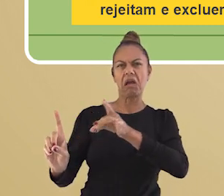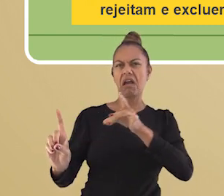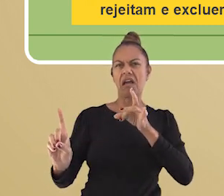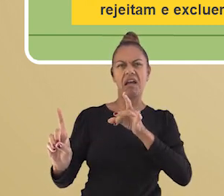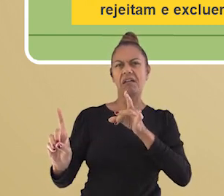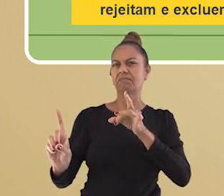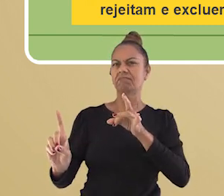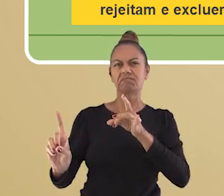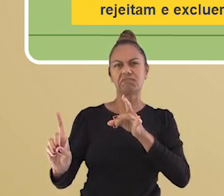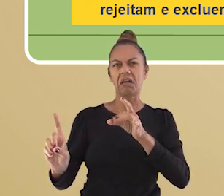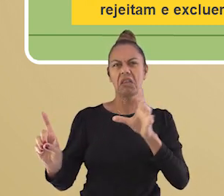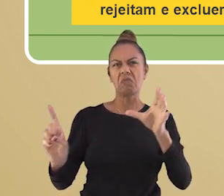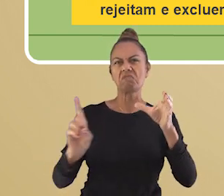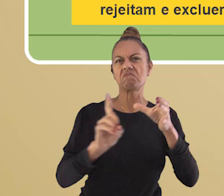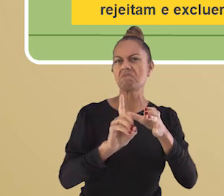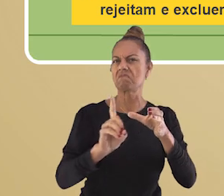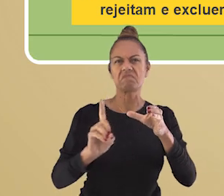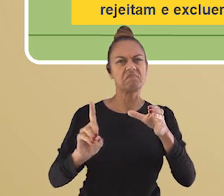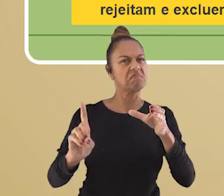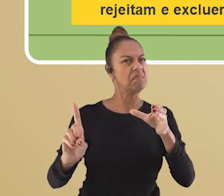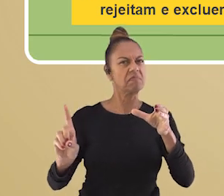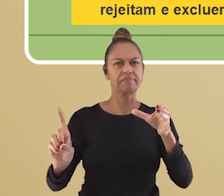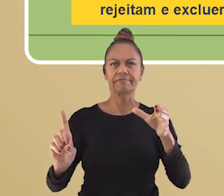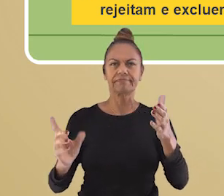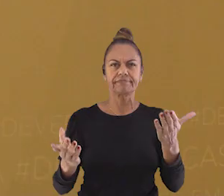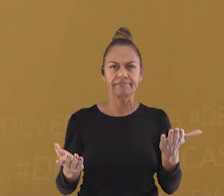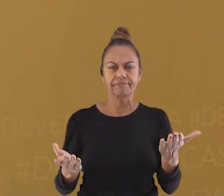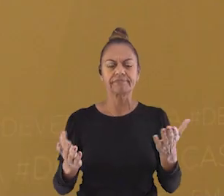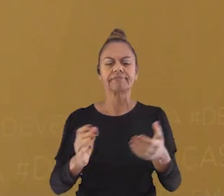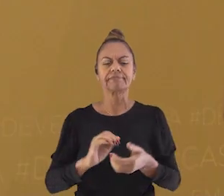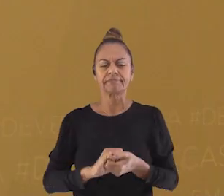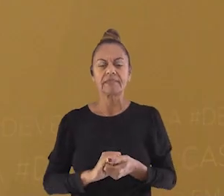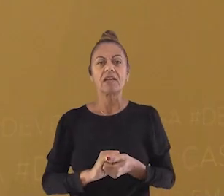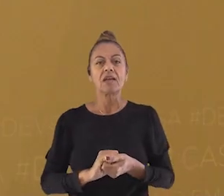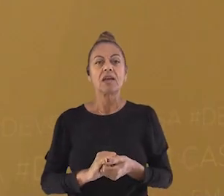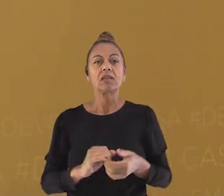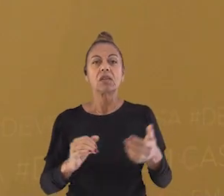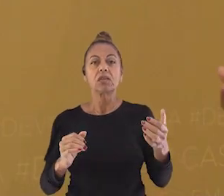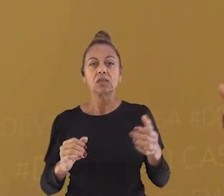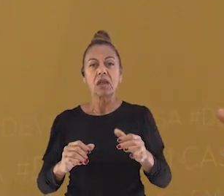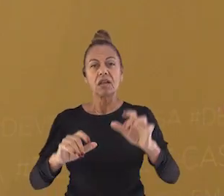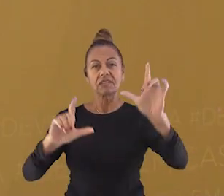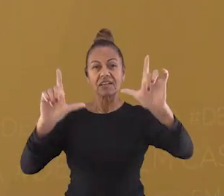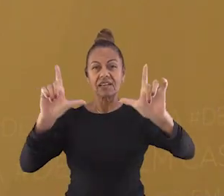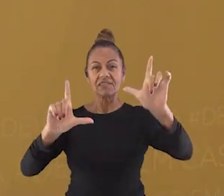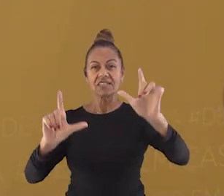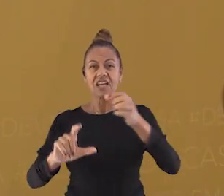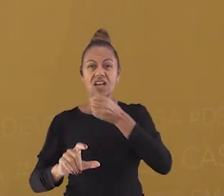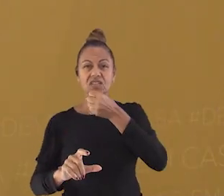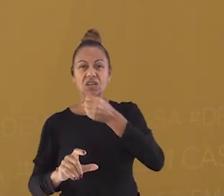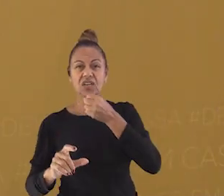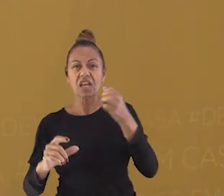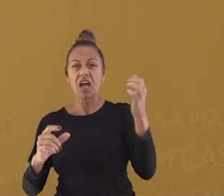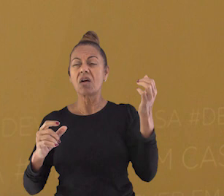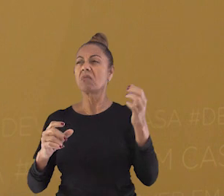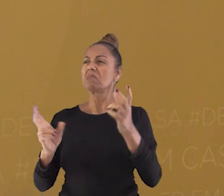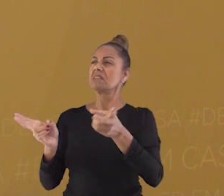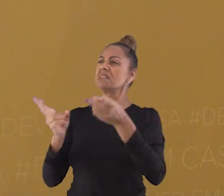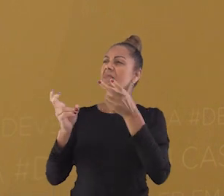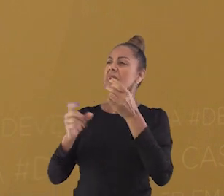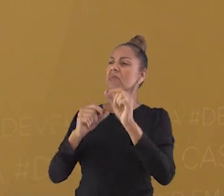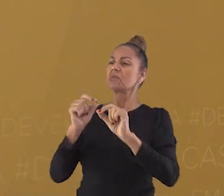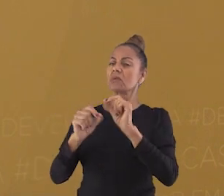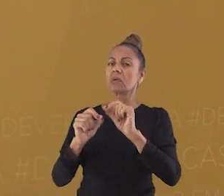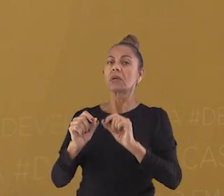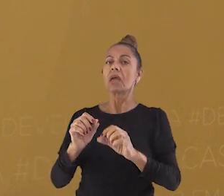território e que, por isso, não pode fazer parte dele. Ouvimos com frequência nos noticiários crimes de